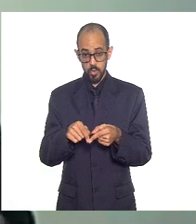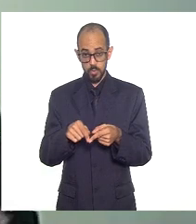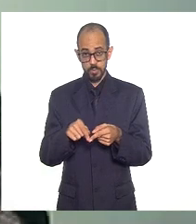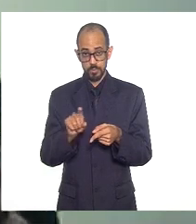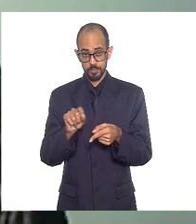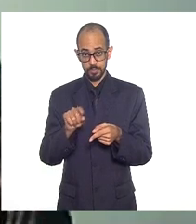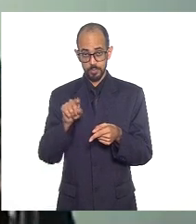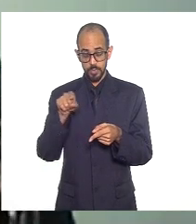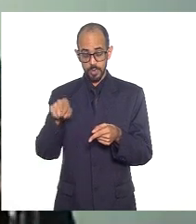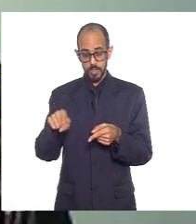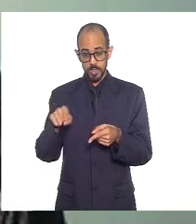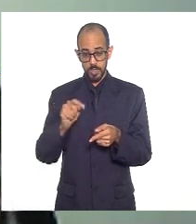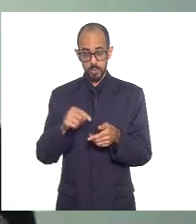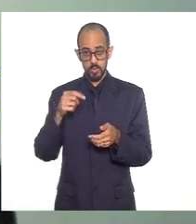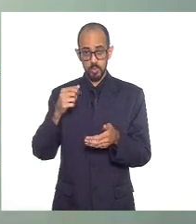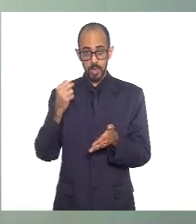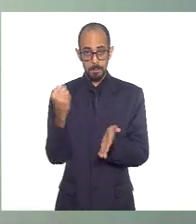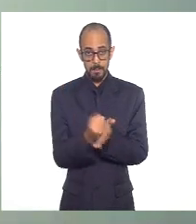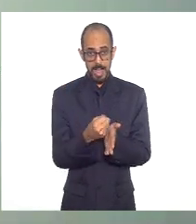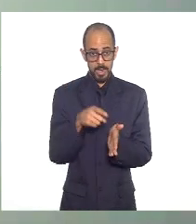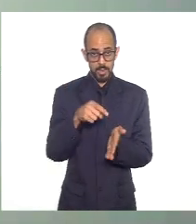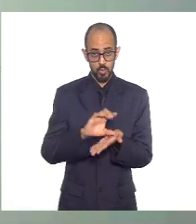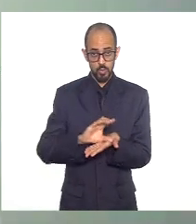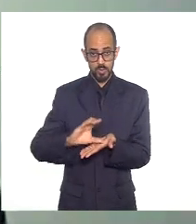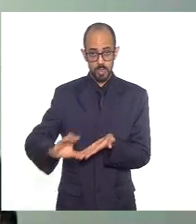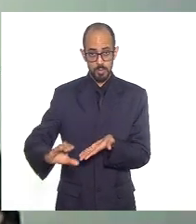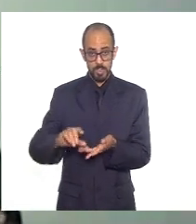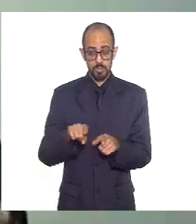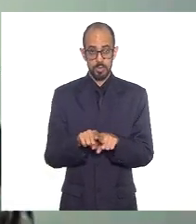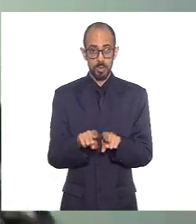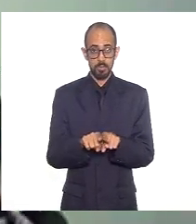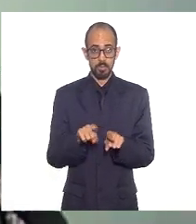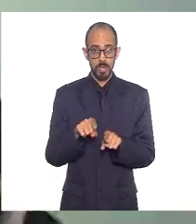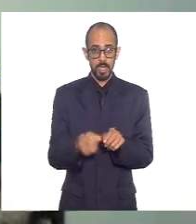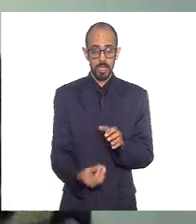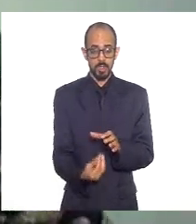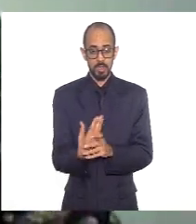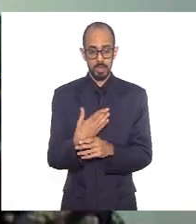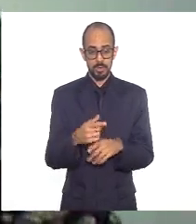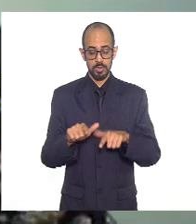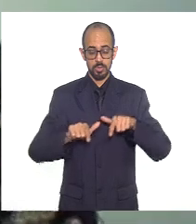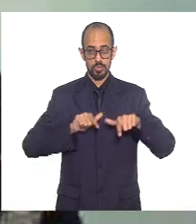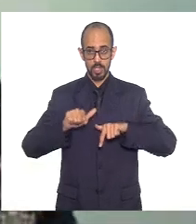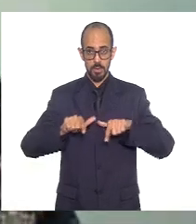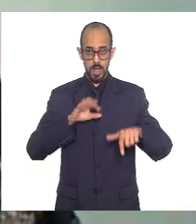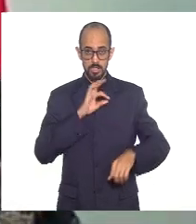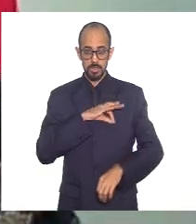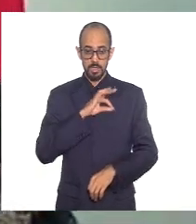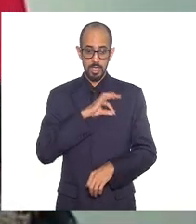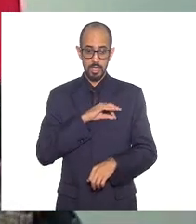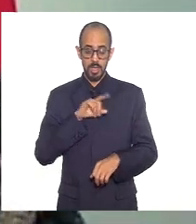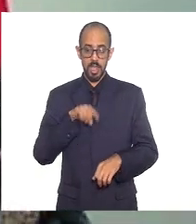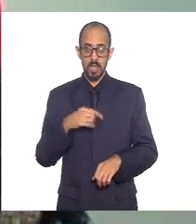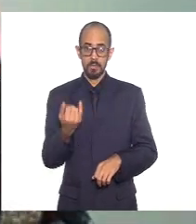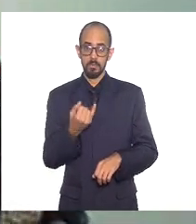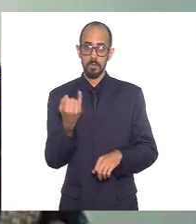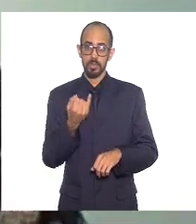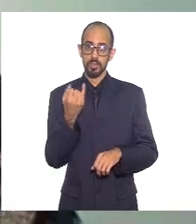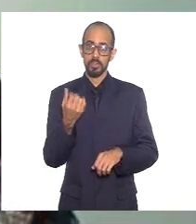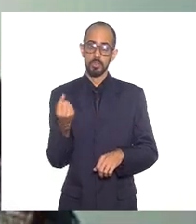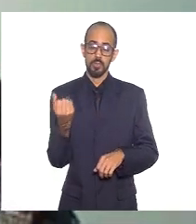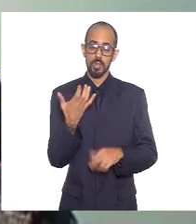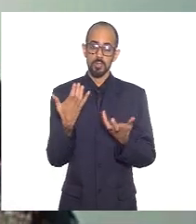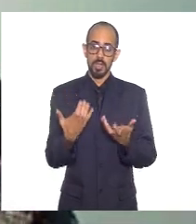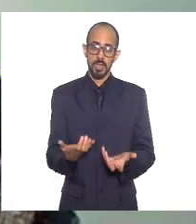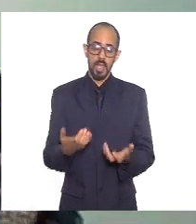o impacto no orçamento, mas também, né, a geração de emprego e renda, é fundamental quando se quer